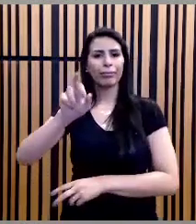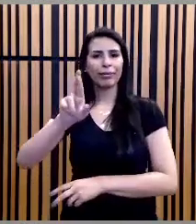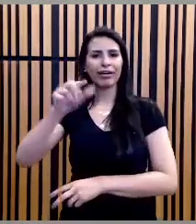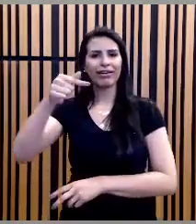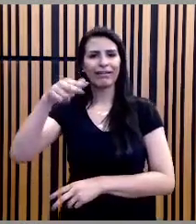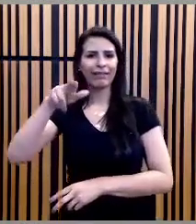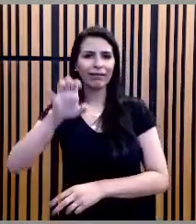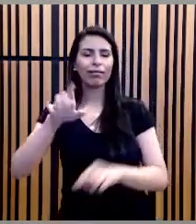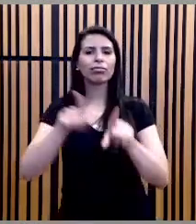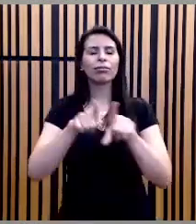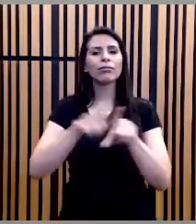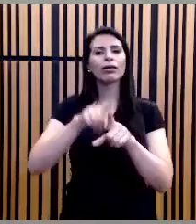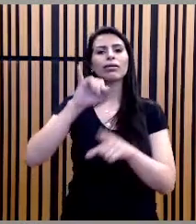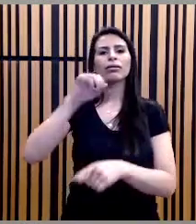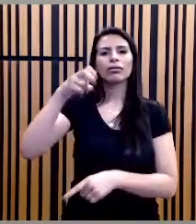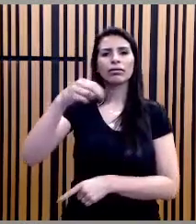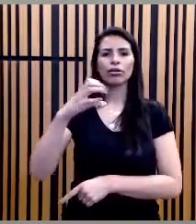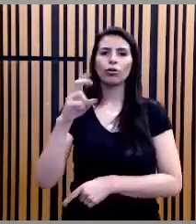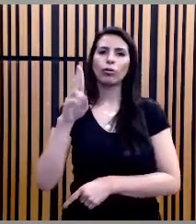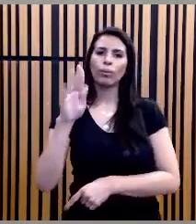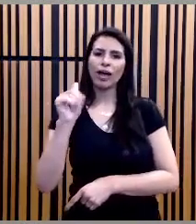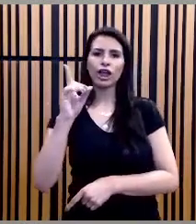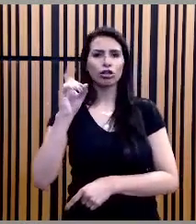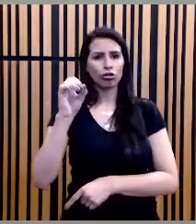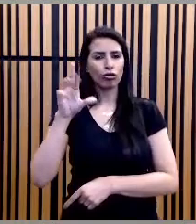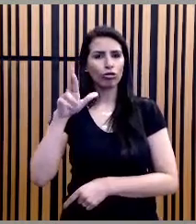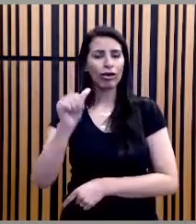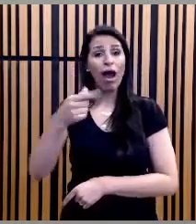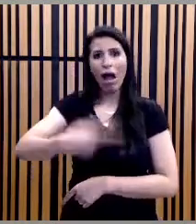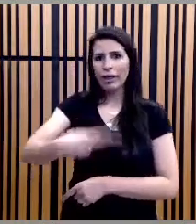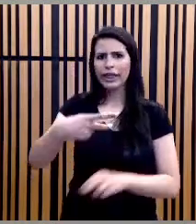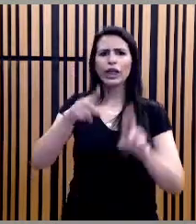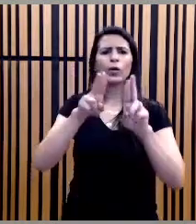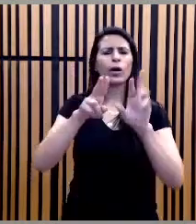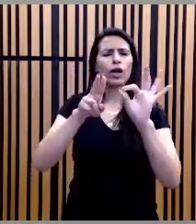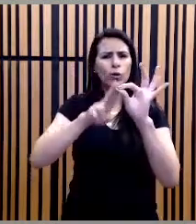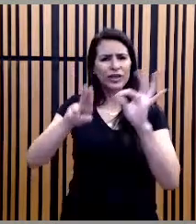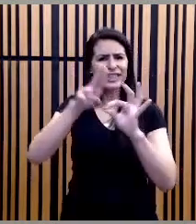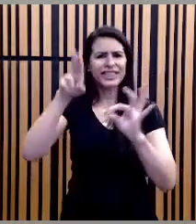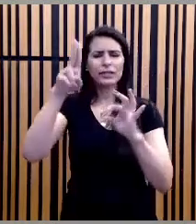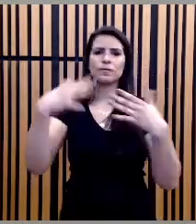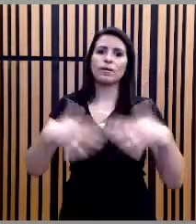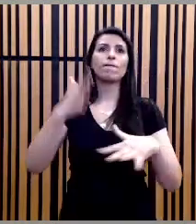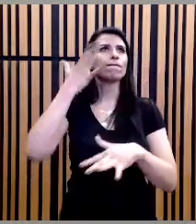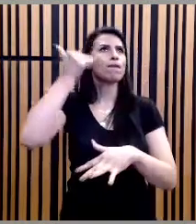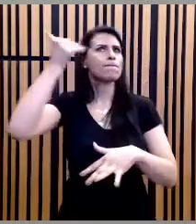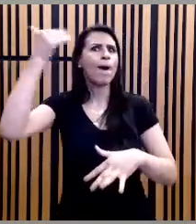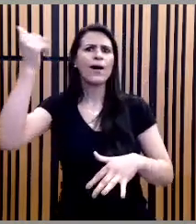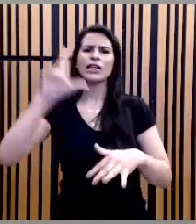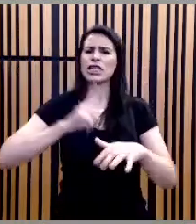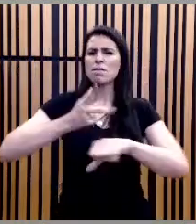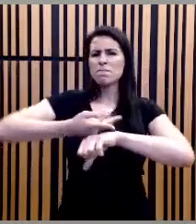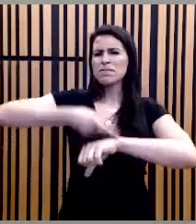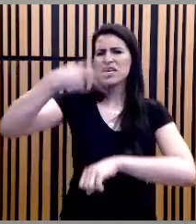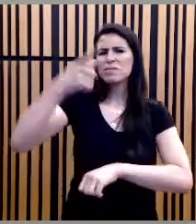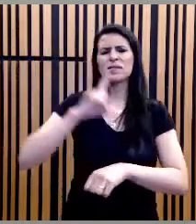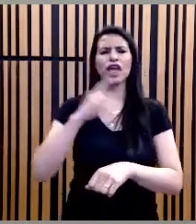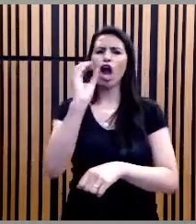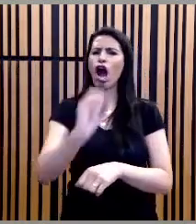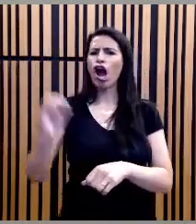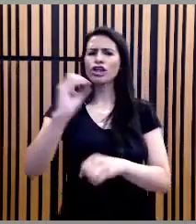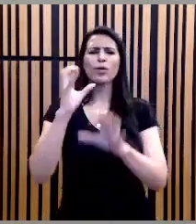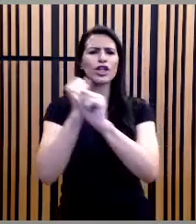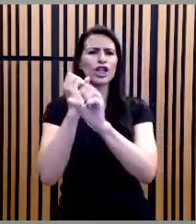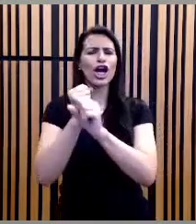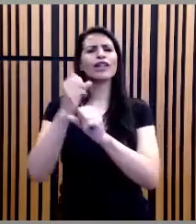terem uma ideia. A Unicinos é super premiada, enfim, super conceituada aí nos cursos dela, tem excelentes notas no MEC. O